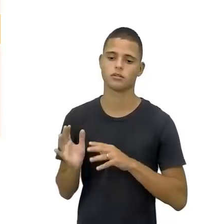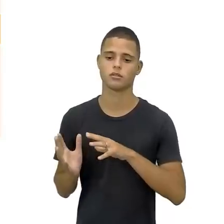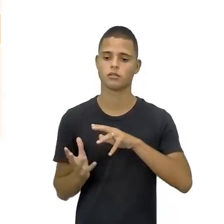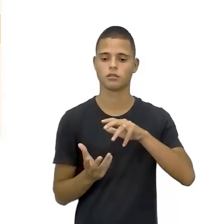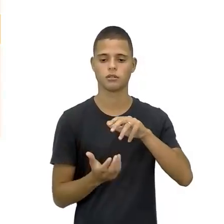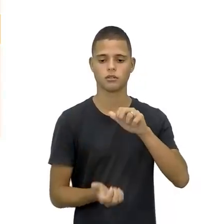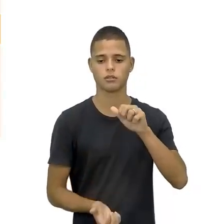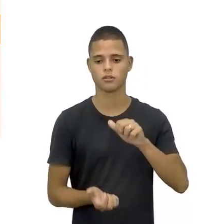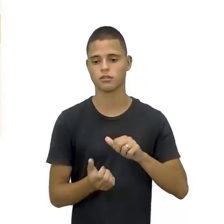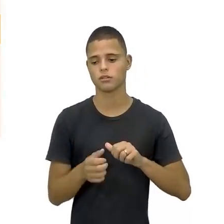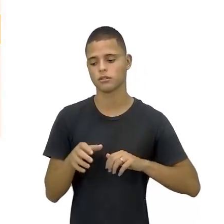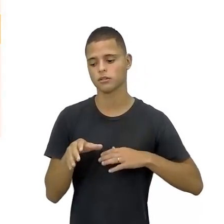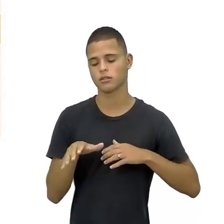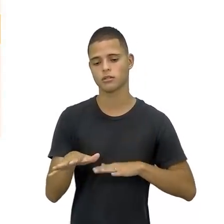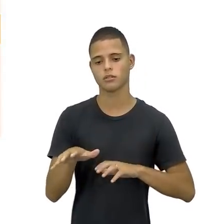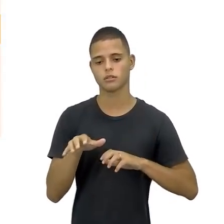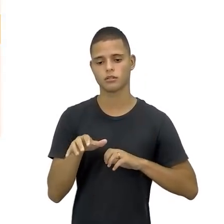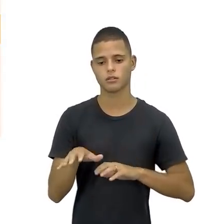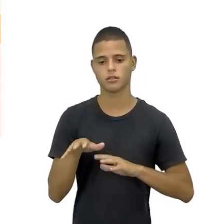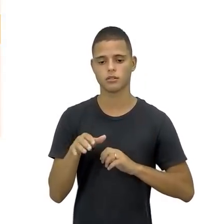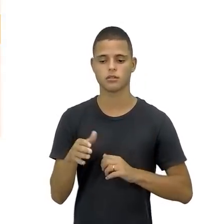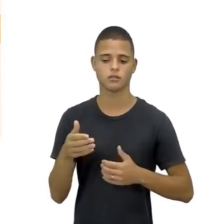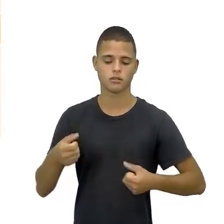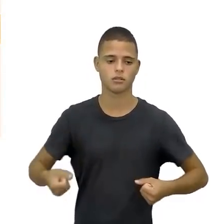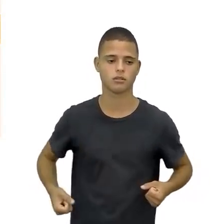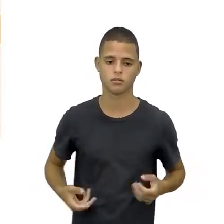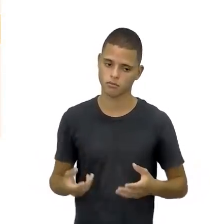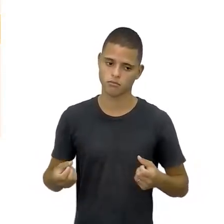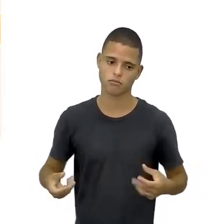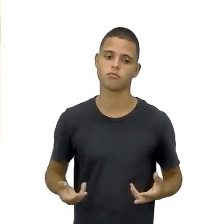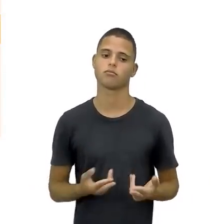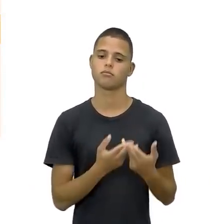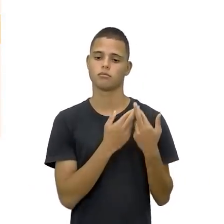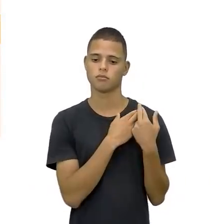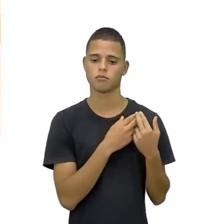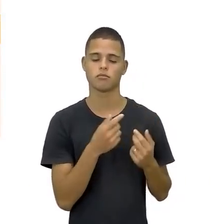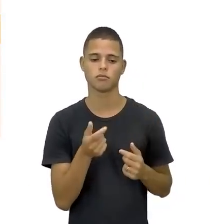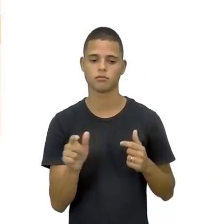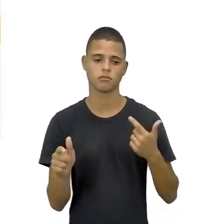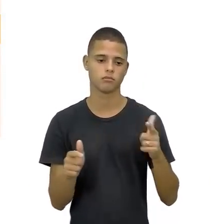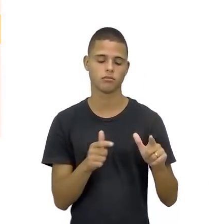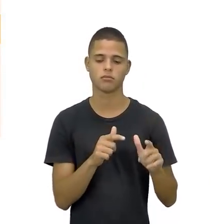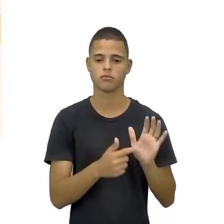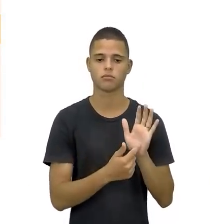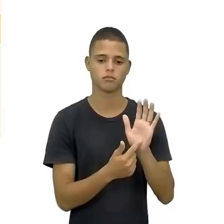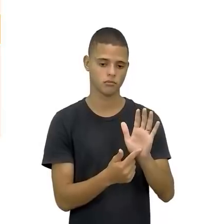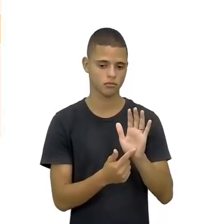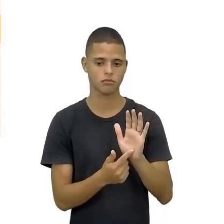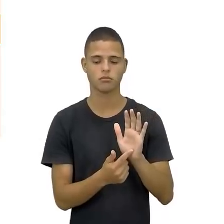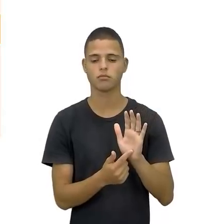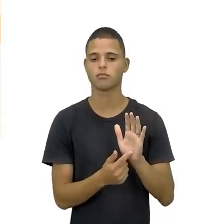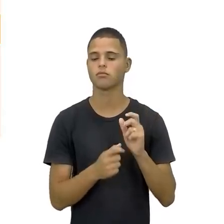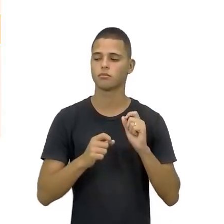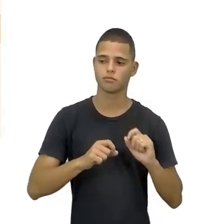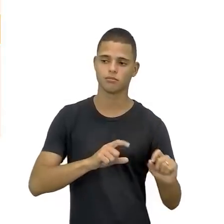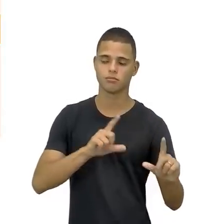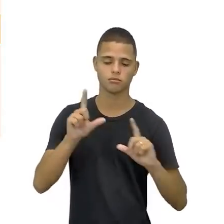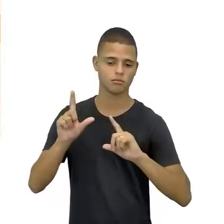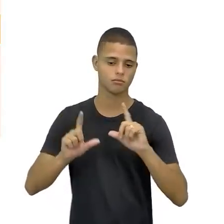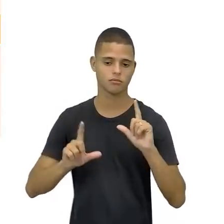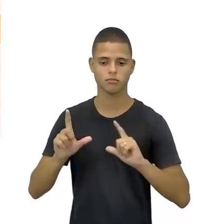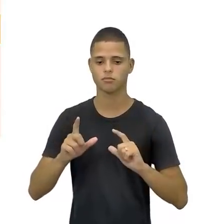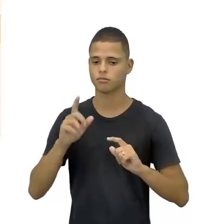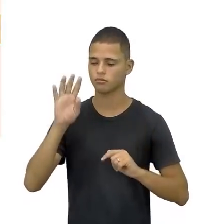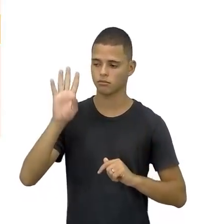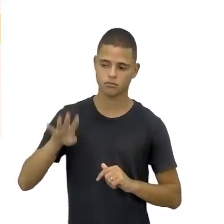sustentabilidade, de trânsito, de consumo responsável, entre outros, apresentados pela mídia, em tabelas, em diferentes tipos